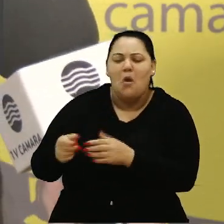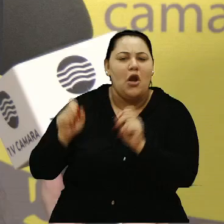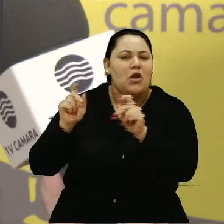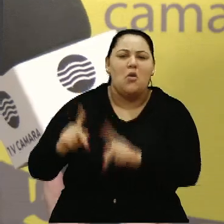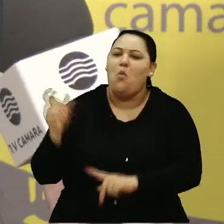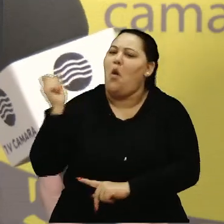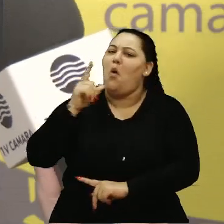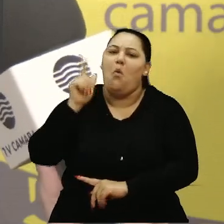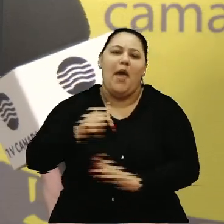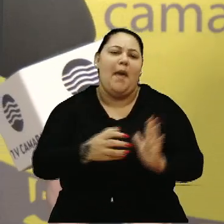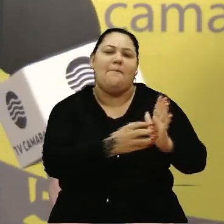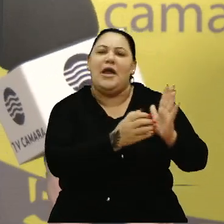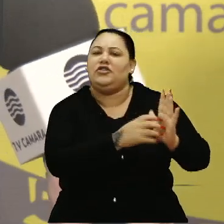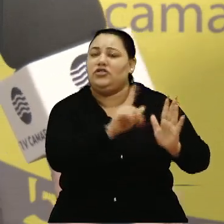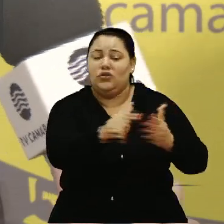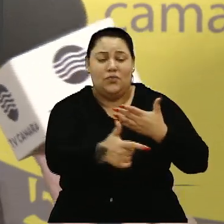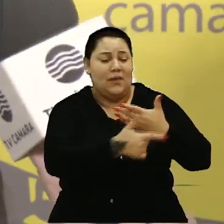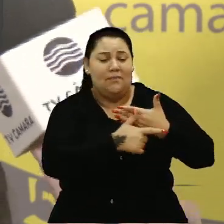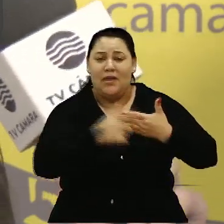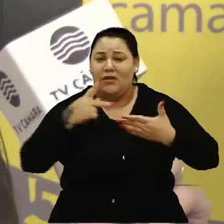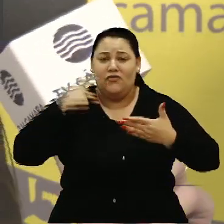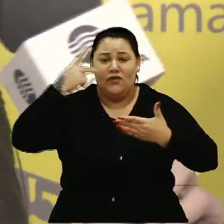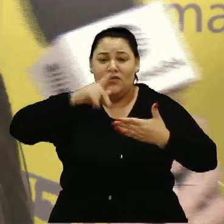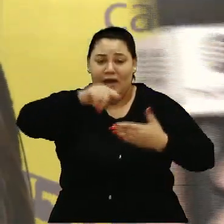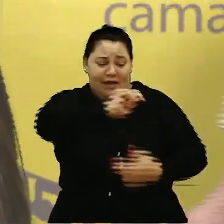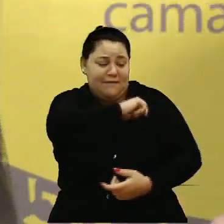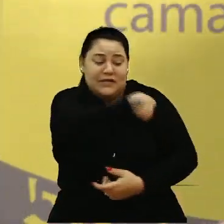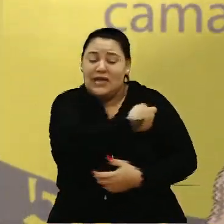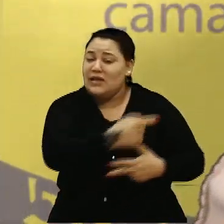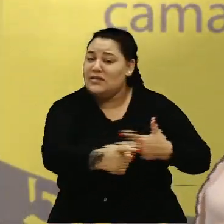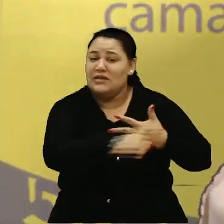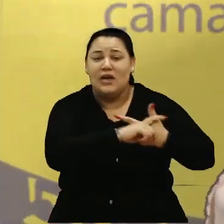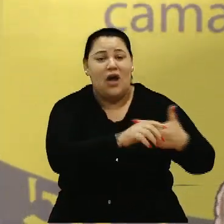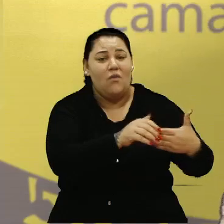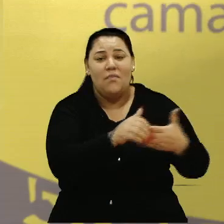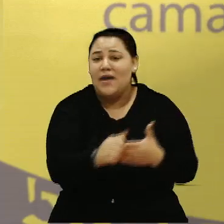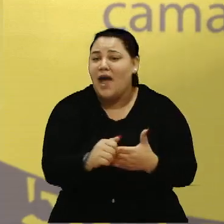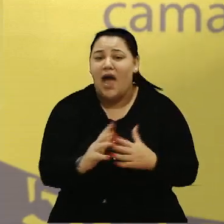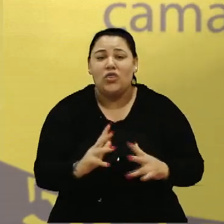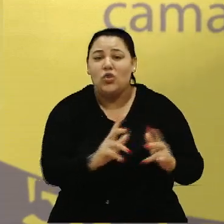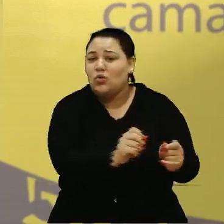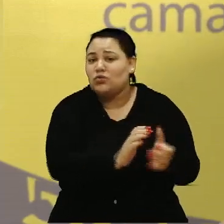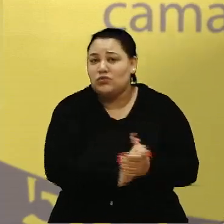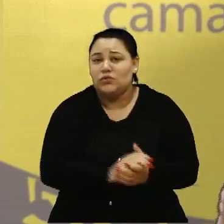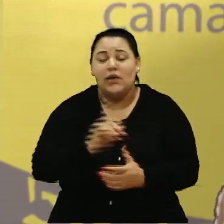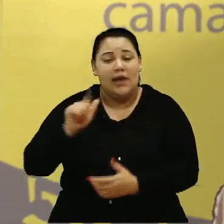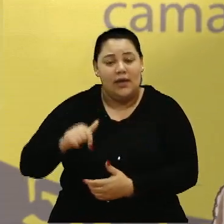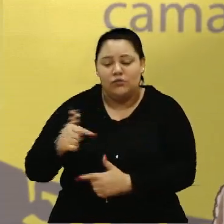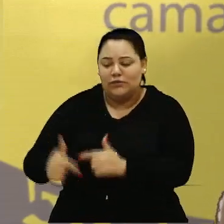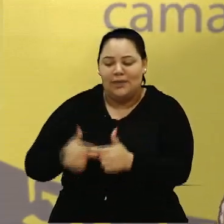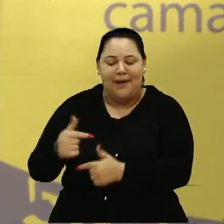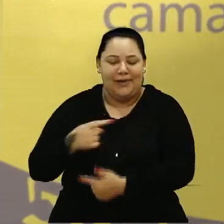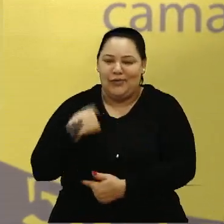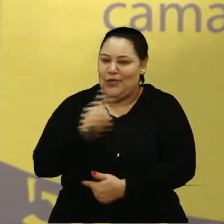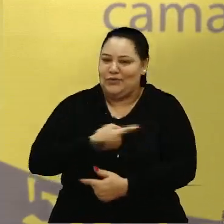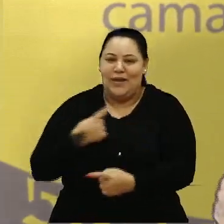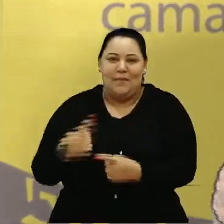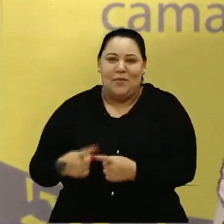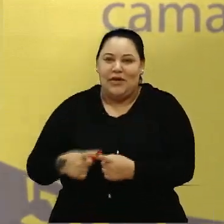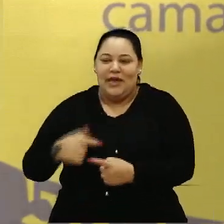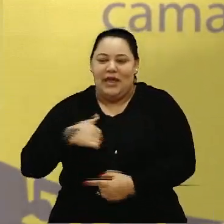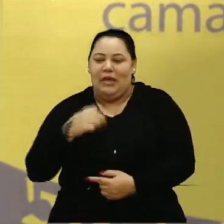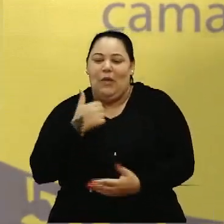do vereador, da vereadora, é fiscalizar o executivo, né? Isso mesmo, é uma prerrogativa nossa, então não é por ser oposição, eu